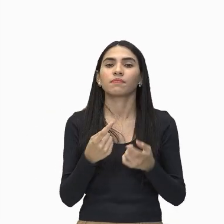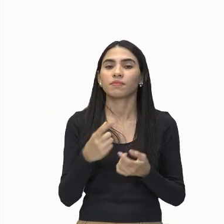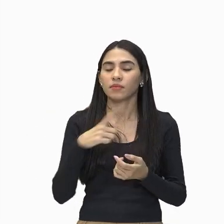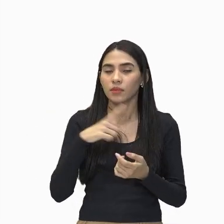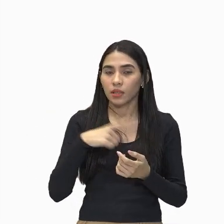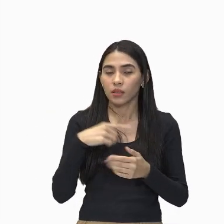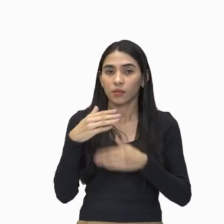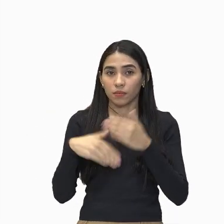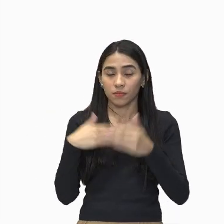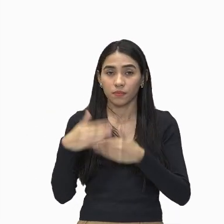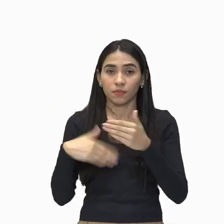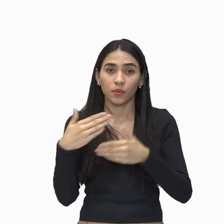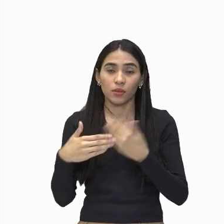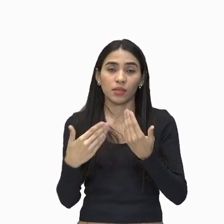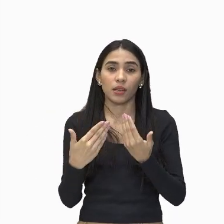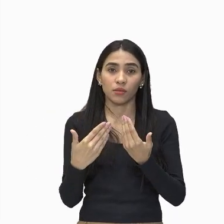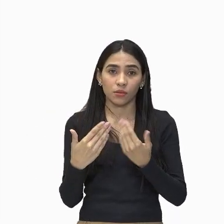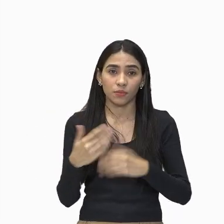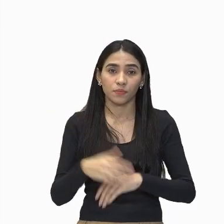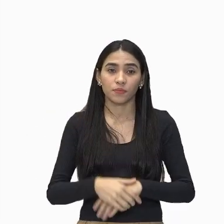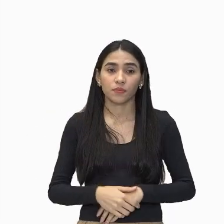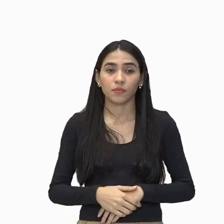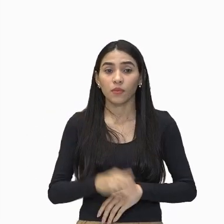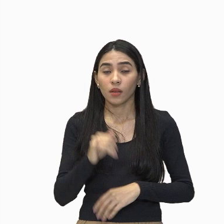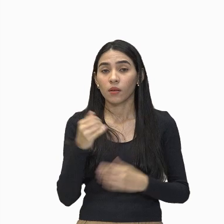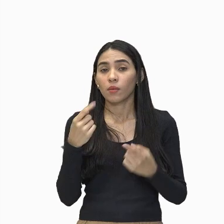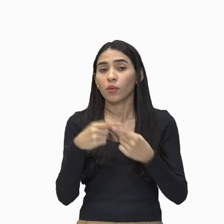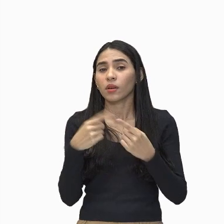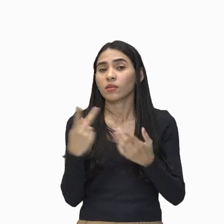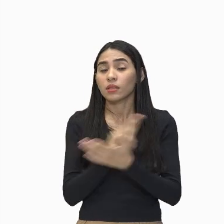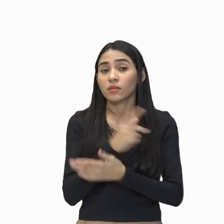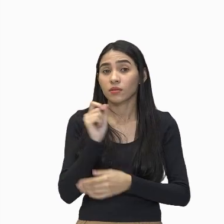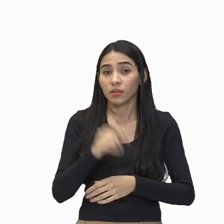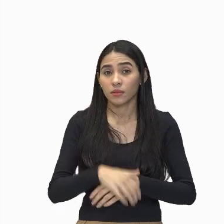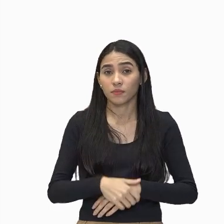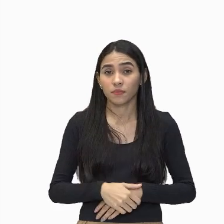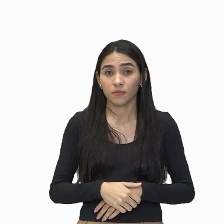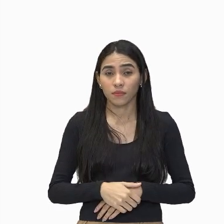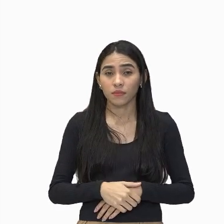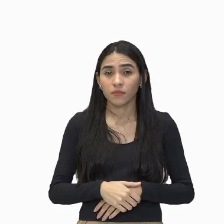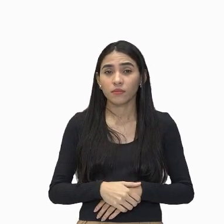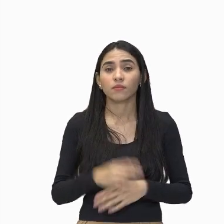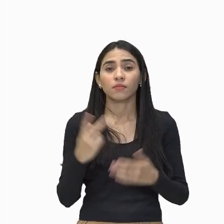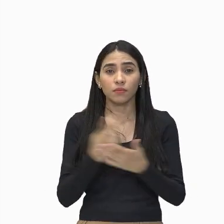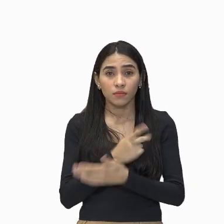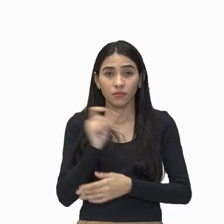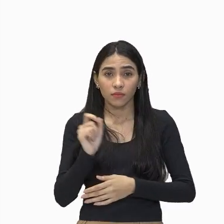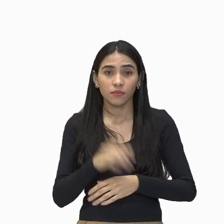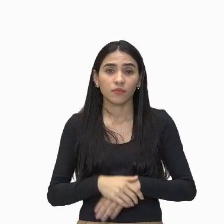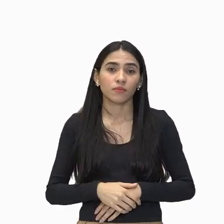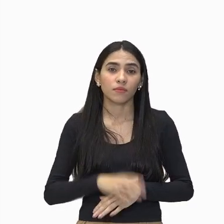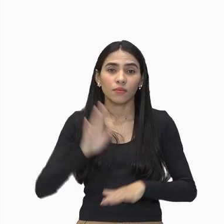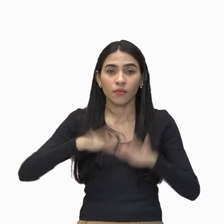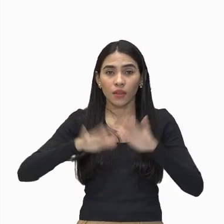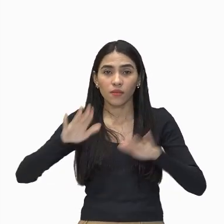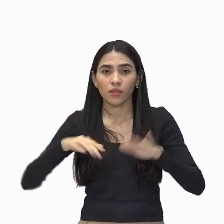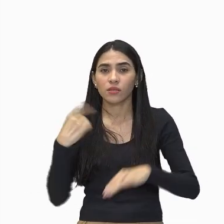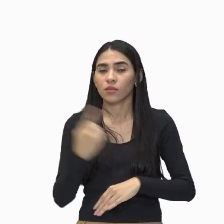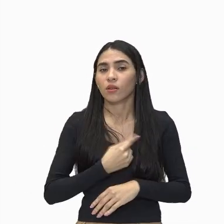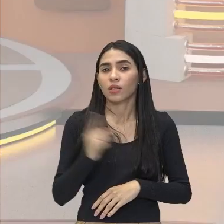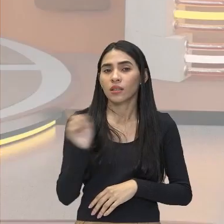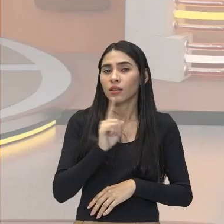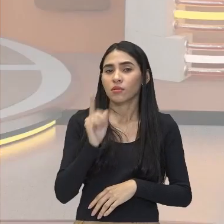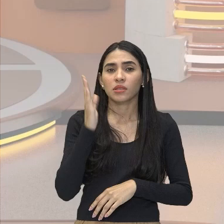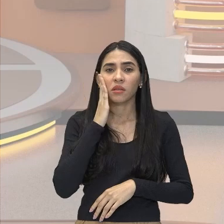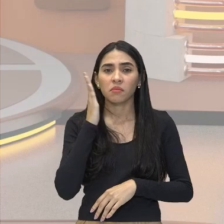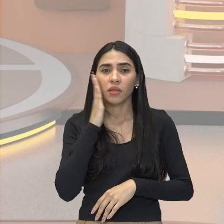esse processo de liquidez. Porque o que acontece hoje, gente? O que acontece hoje é que muitas vezes nós nem sabemos